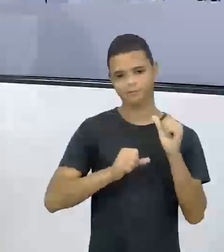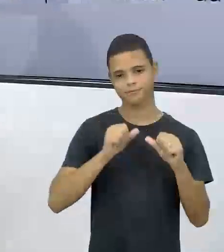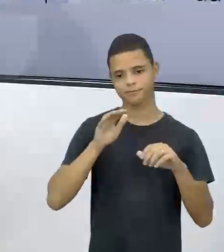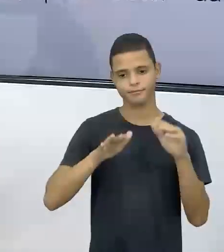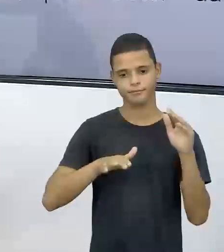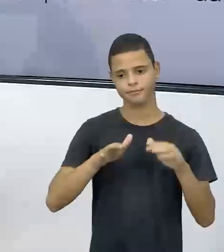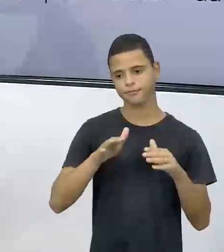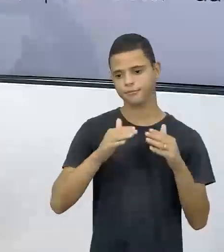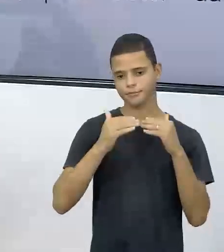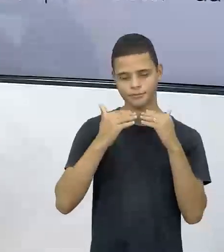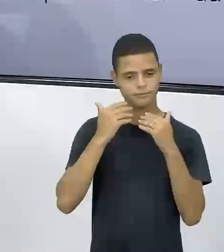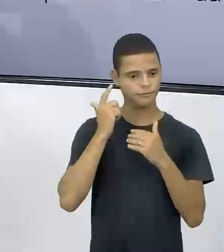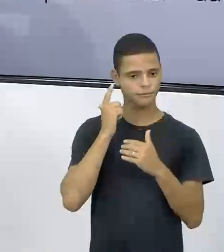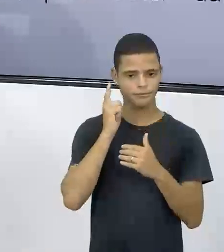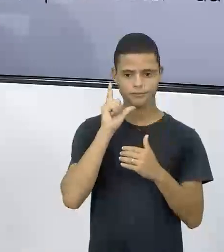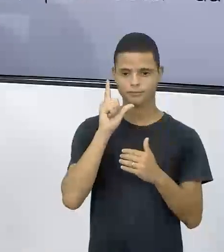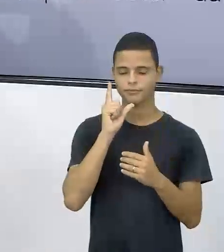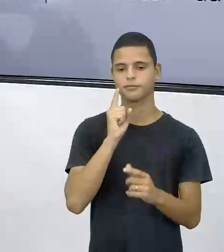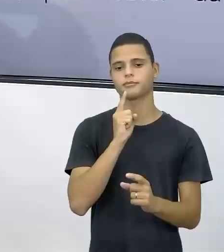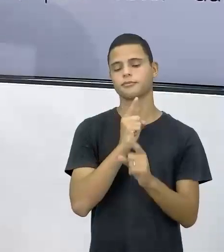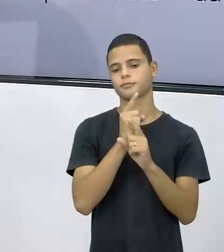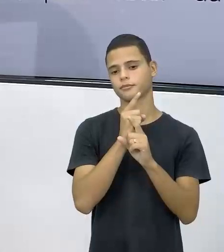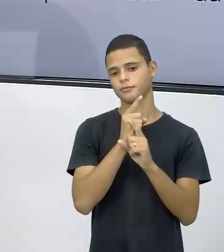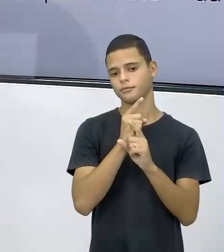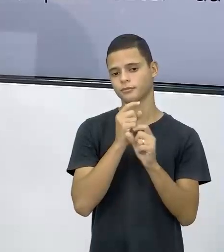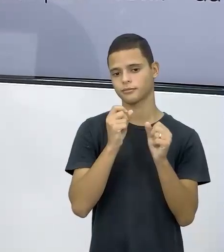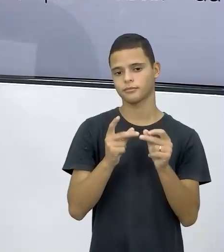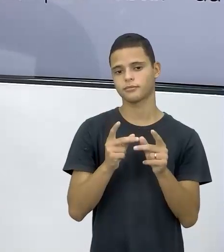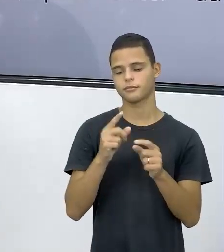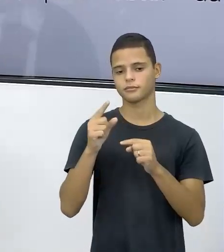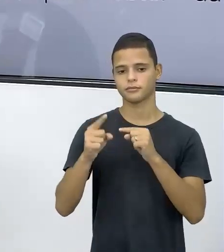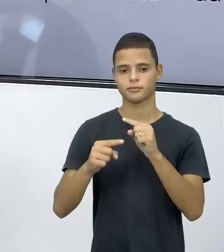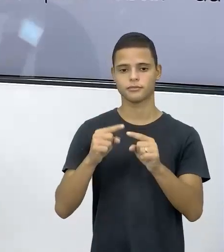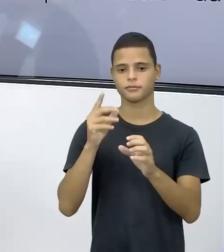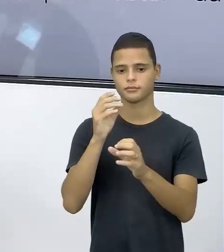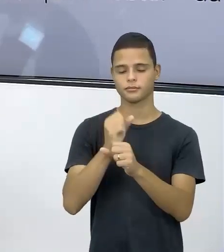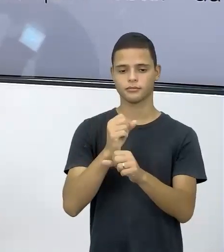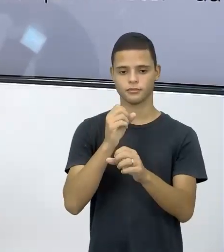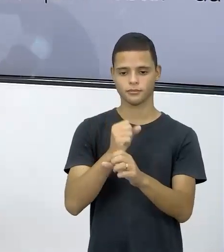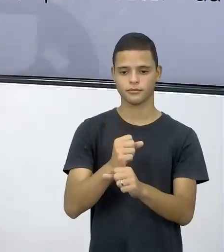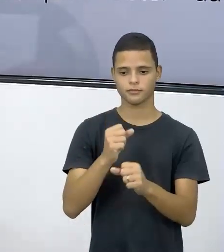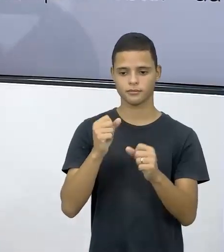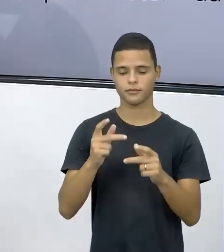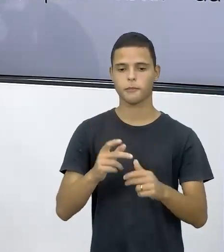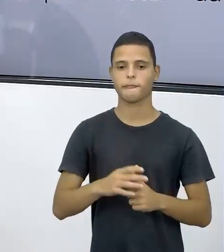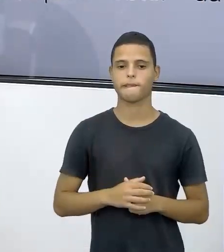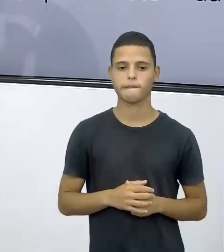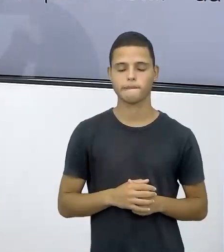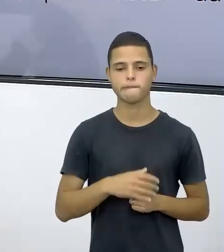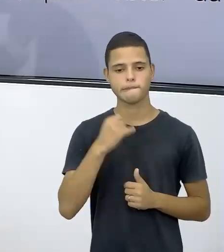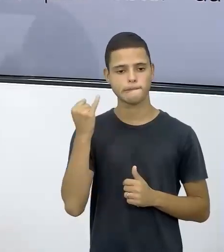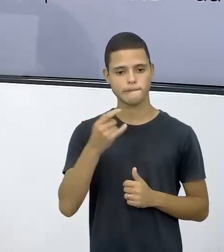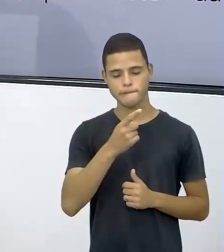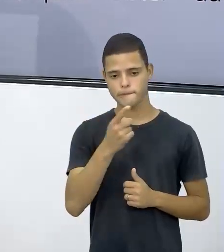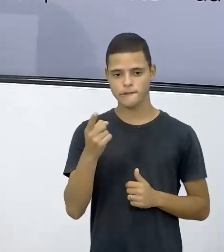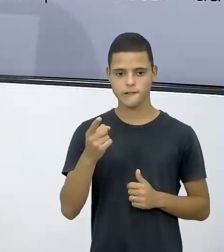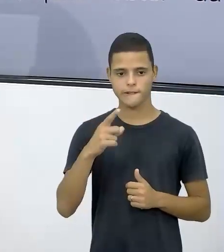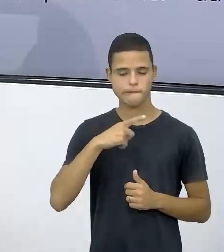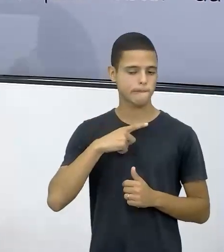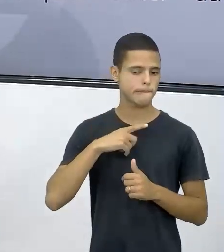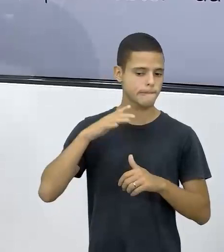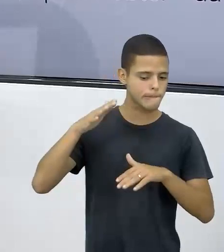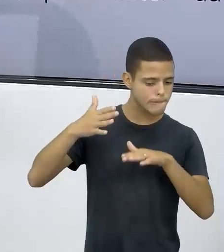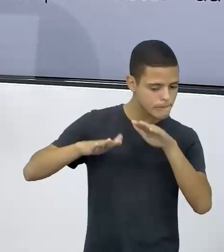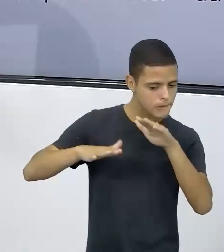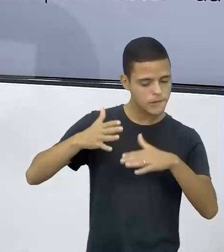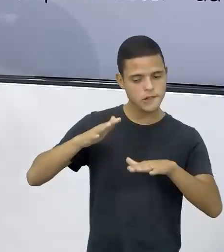acha a bolinha direito, onde que tá, porque ela é muito pequenininha. E depois você conta as outras medições, tá certo? Importante é que você faça uma média.